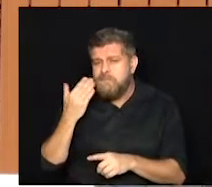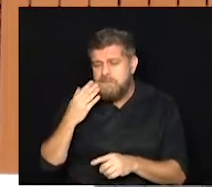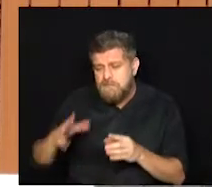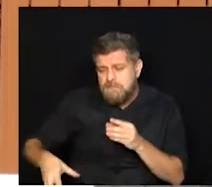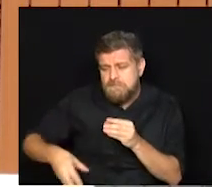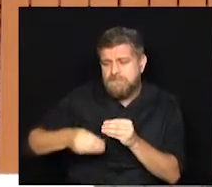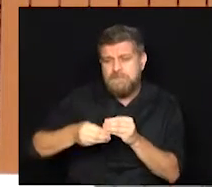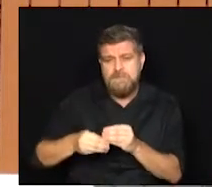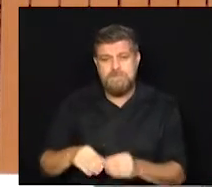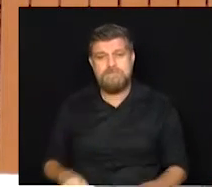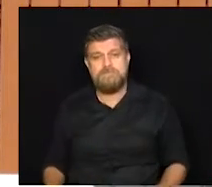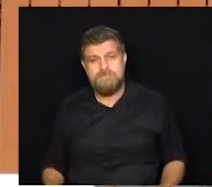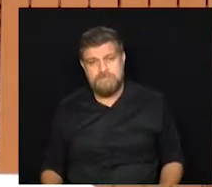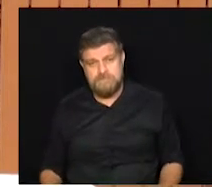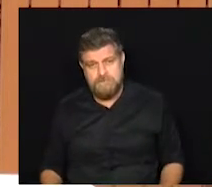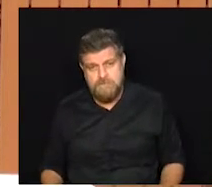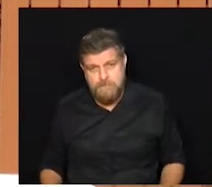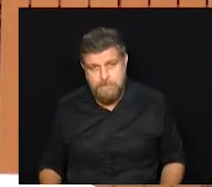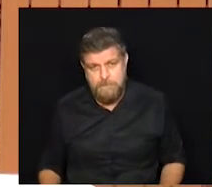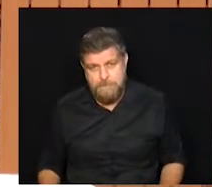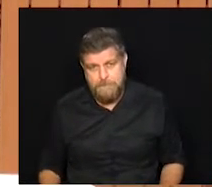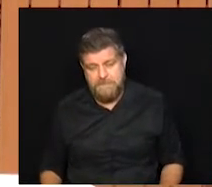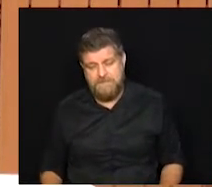dessa importância